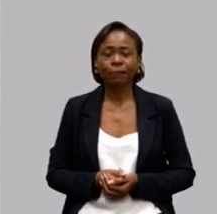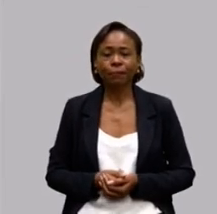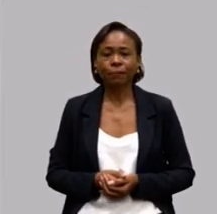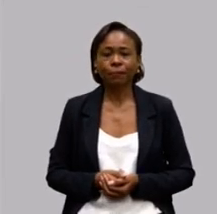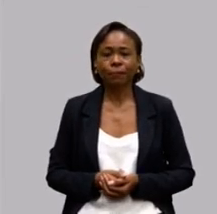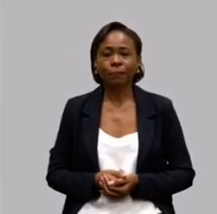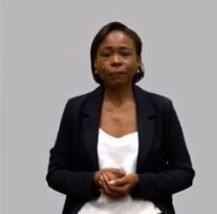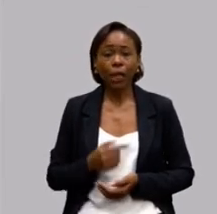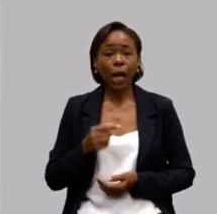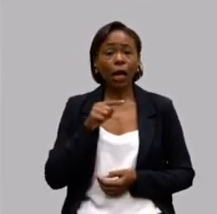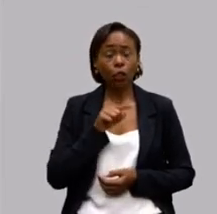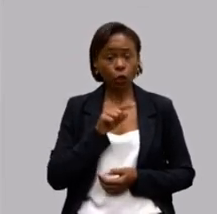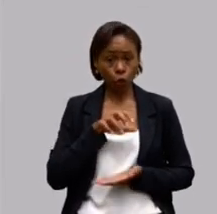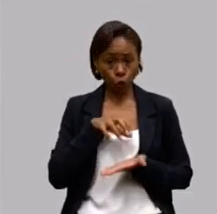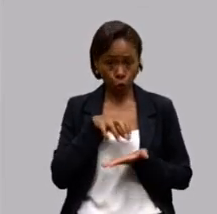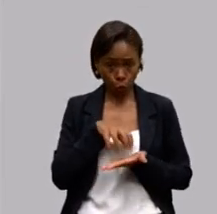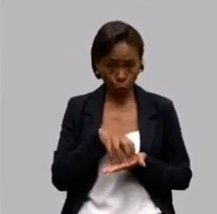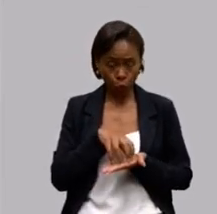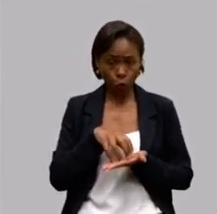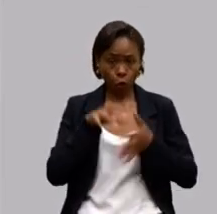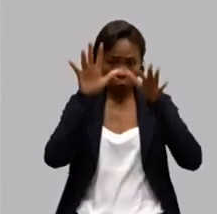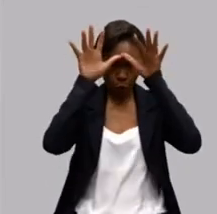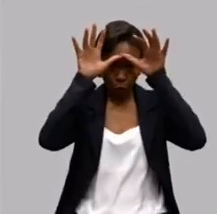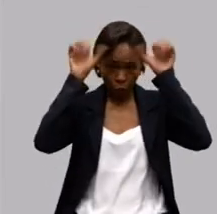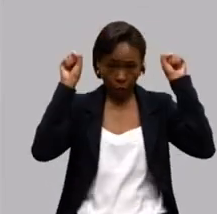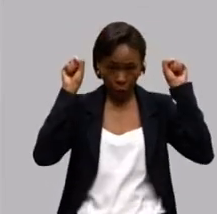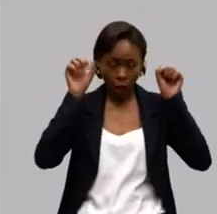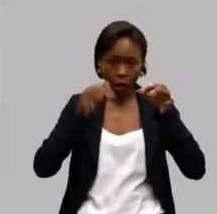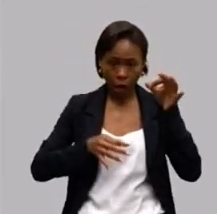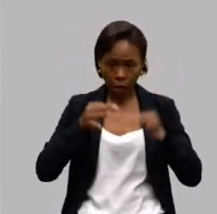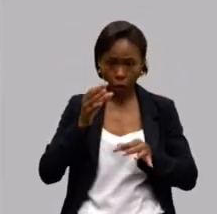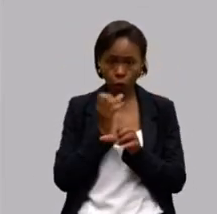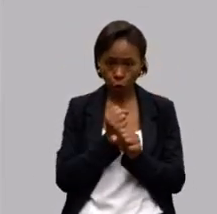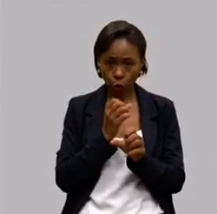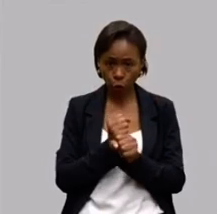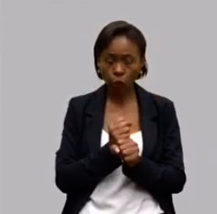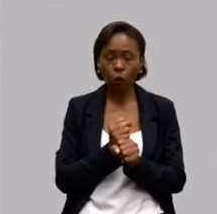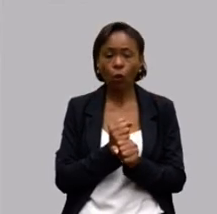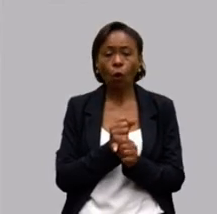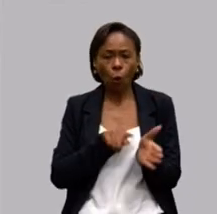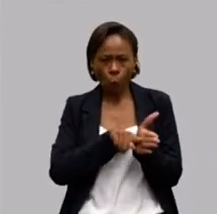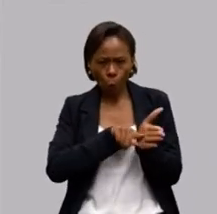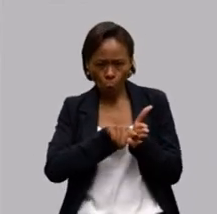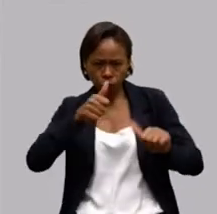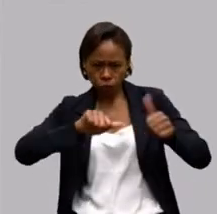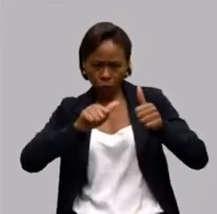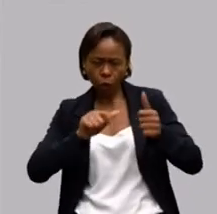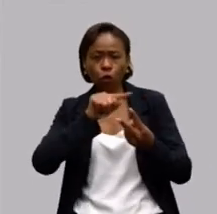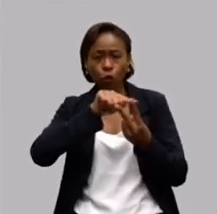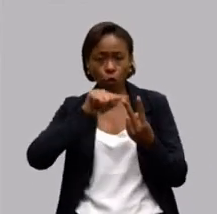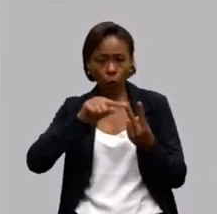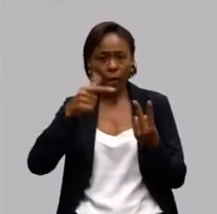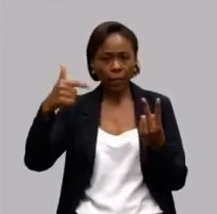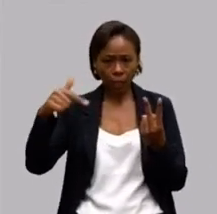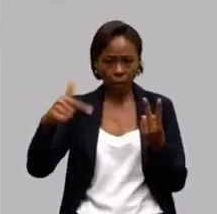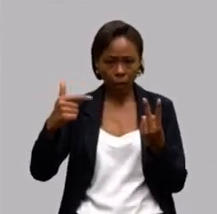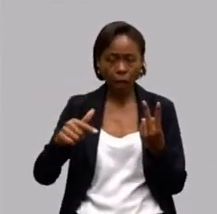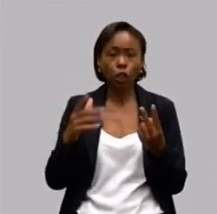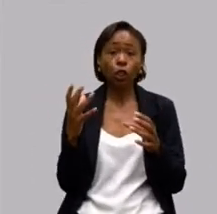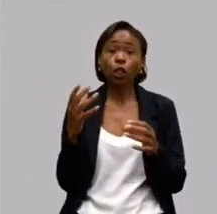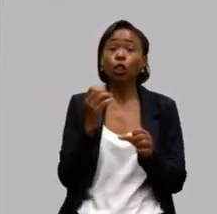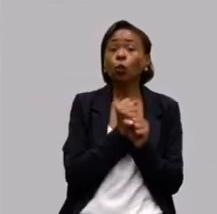Nós, do Tribunal de Contas, os auditores, fizemos 2 trabalhos técnicos, estou aqui mencionando um, que é de 2015. Nós